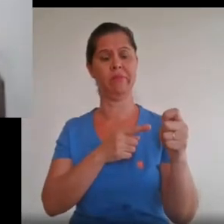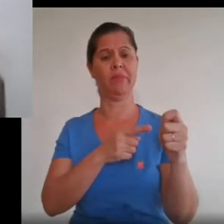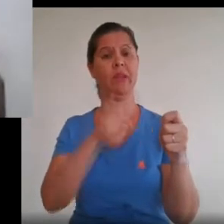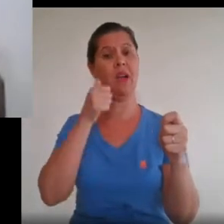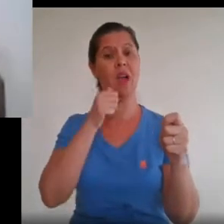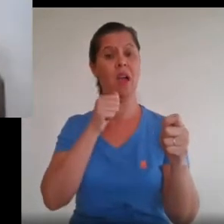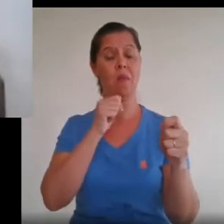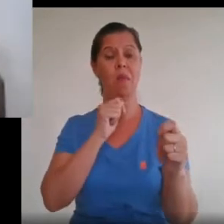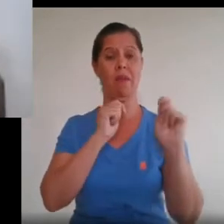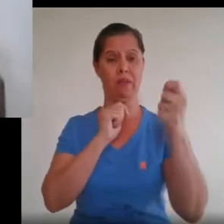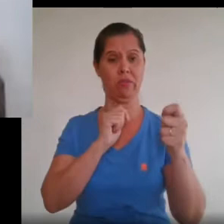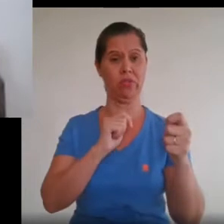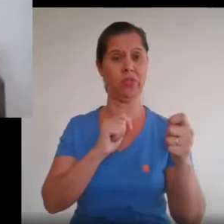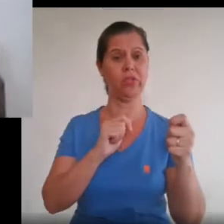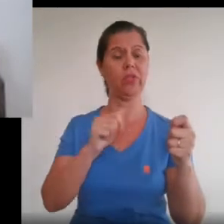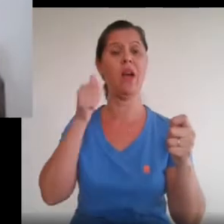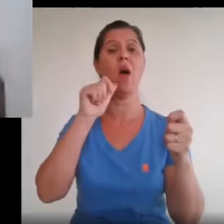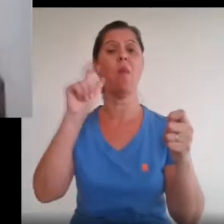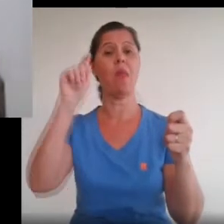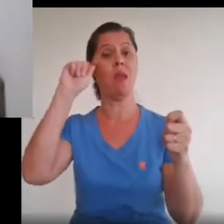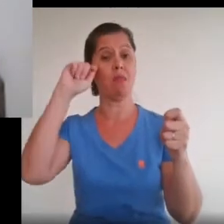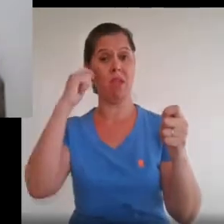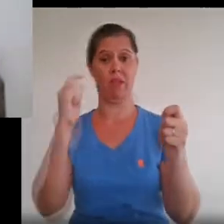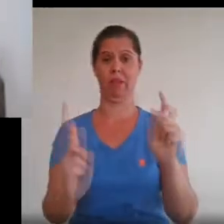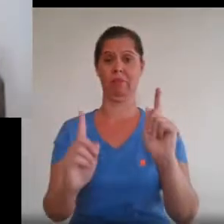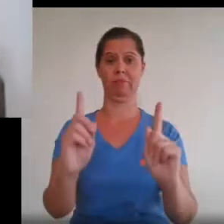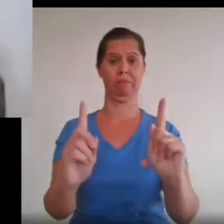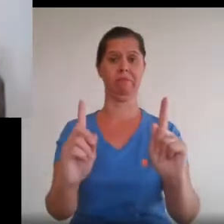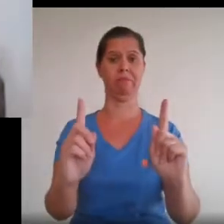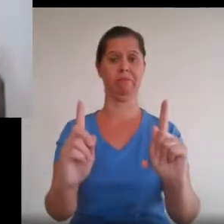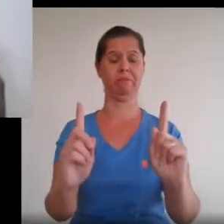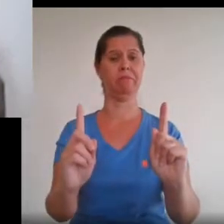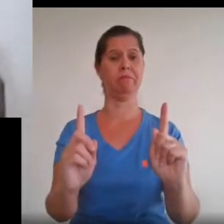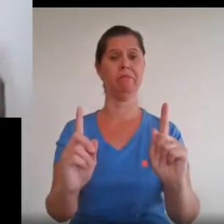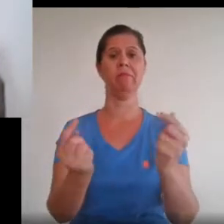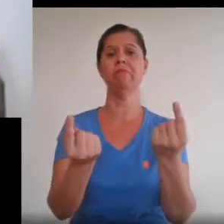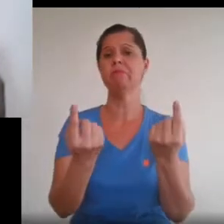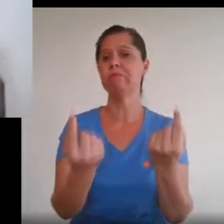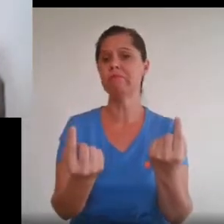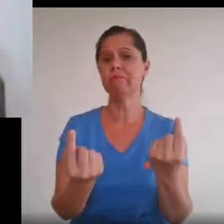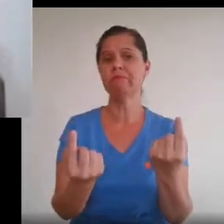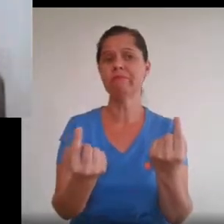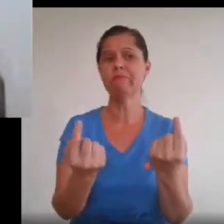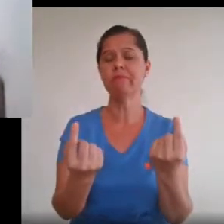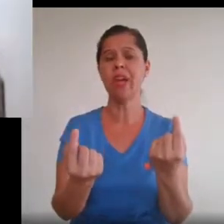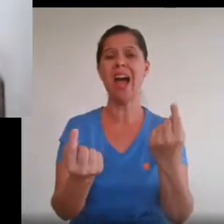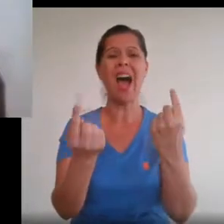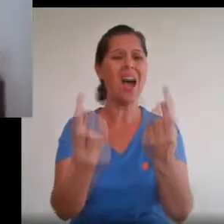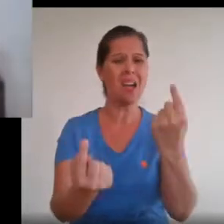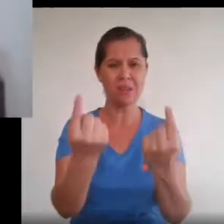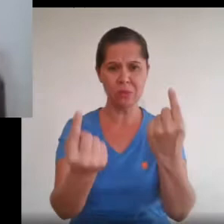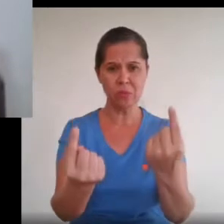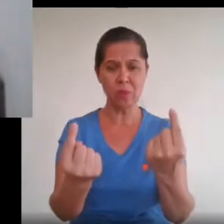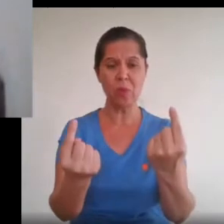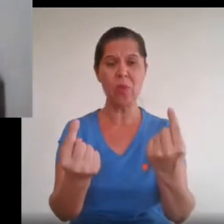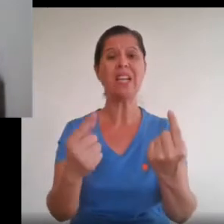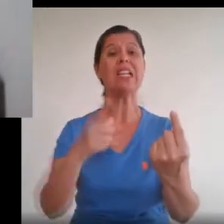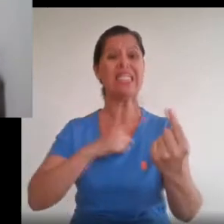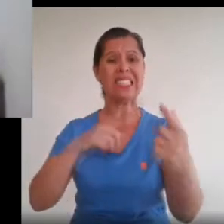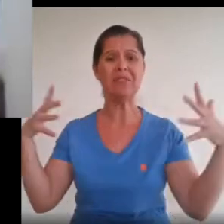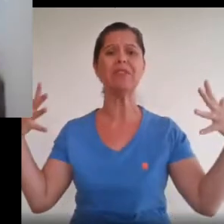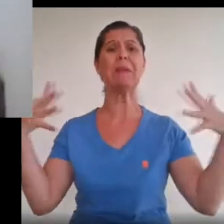dois segmentos, os dois grupamentos de mulheres que mais se